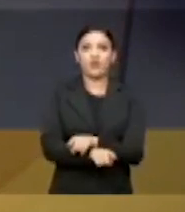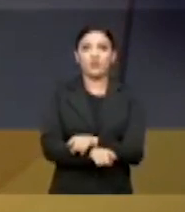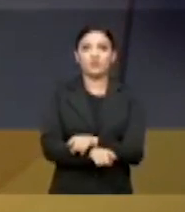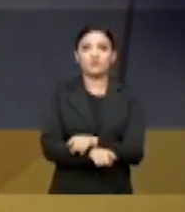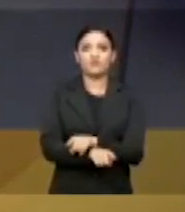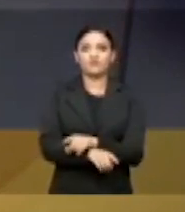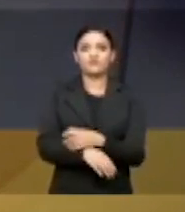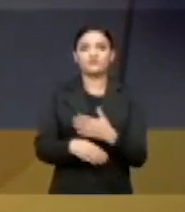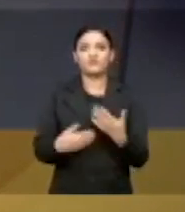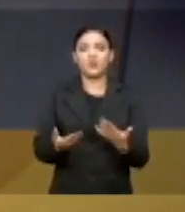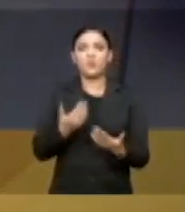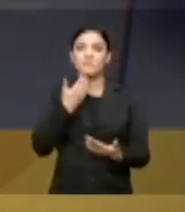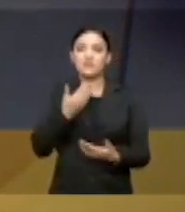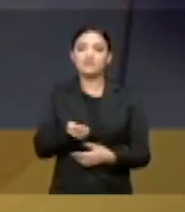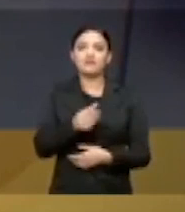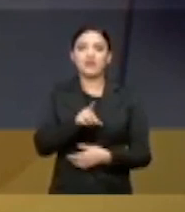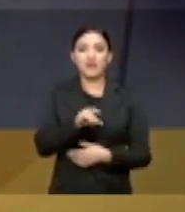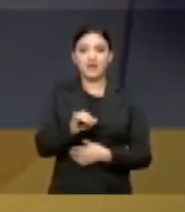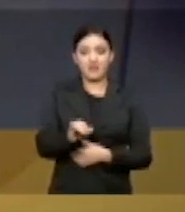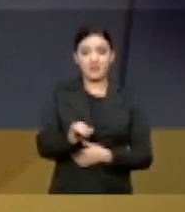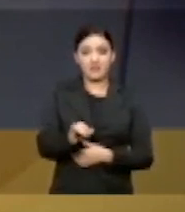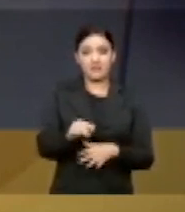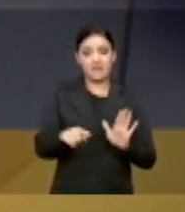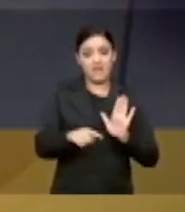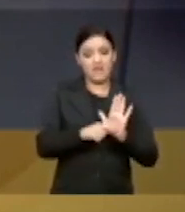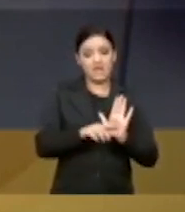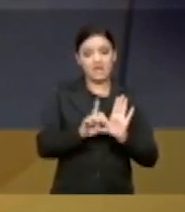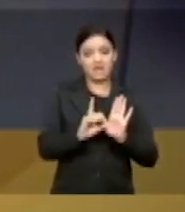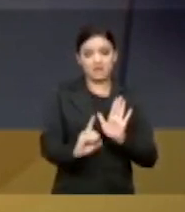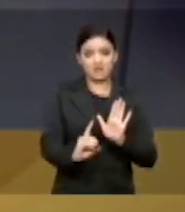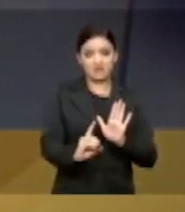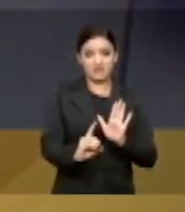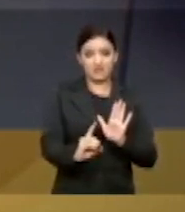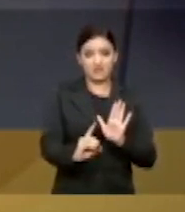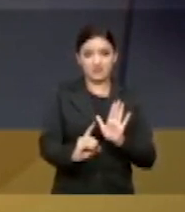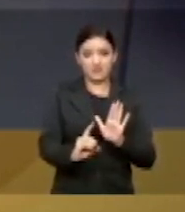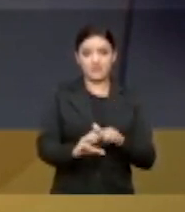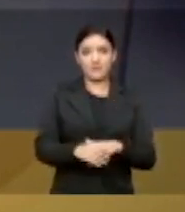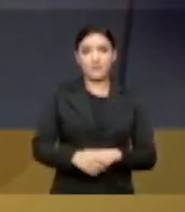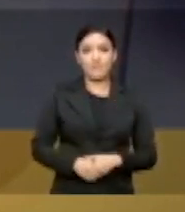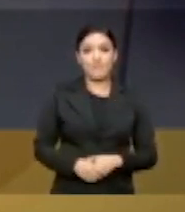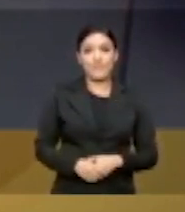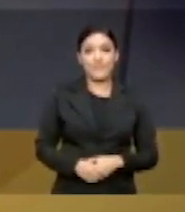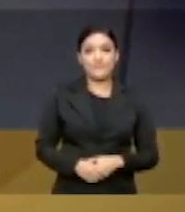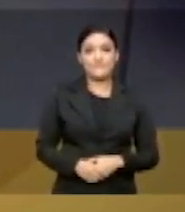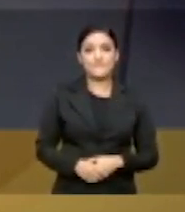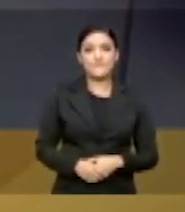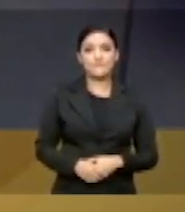Ou seja, a declaração de inconstitucionalidade da referida linha D, da referida linha D já citada.